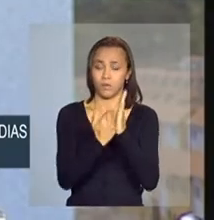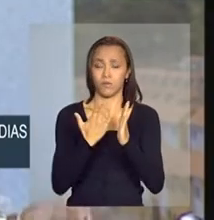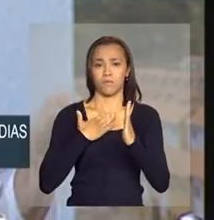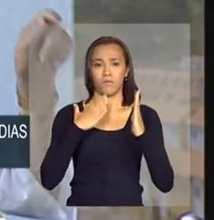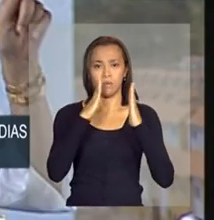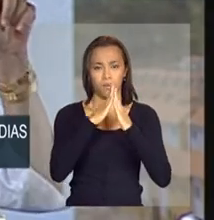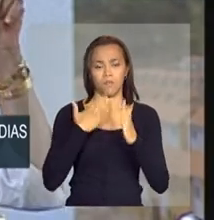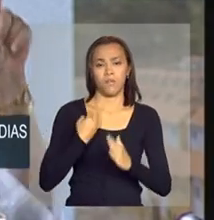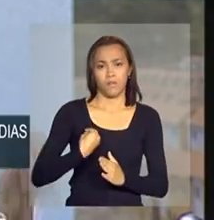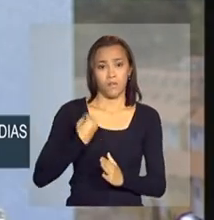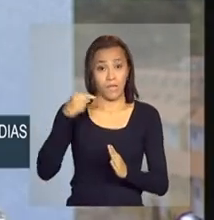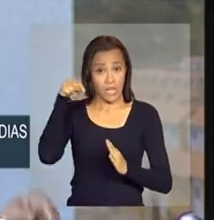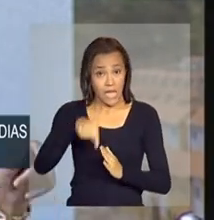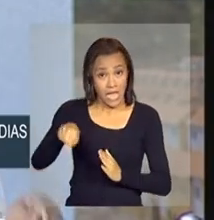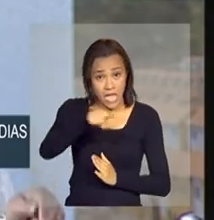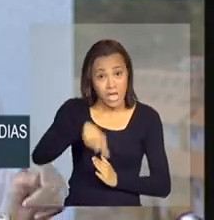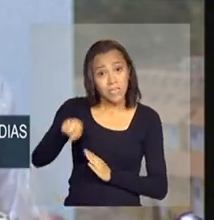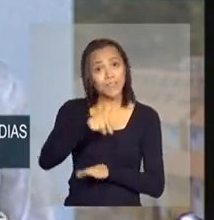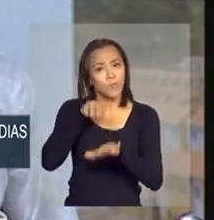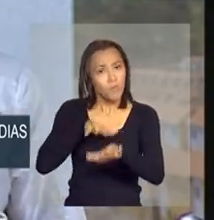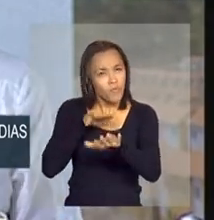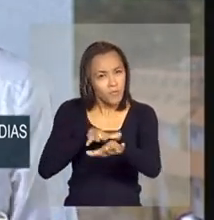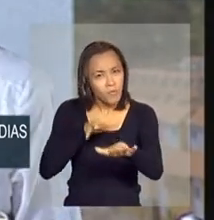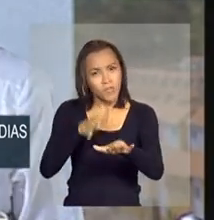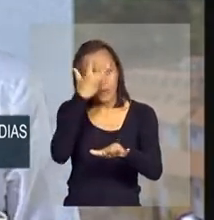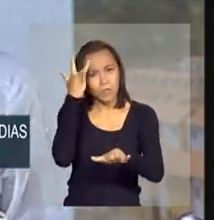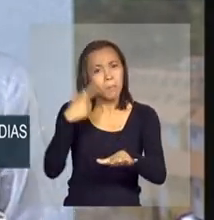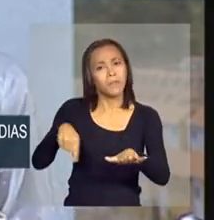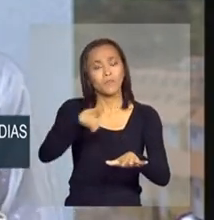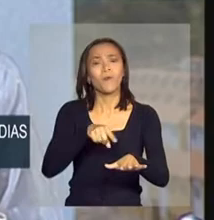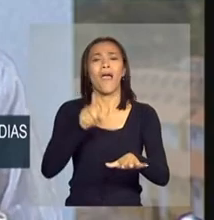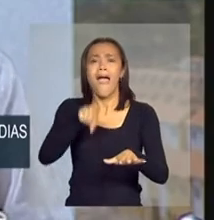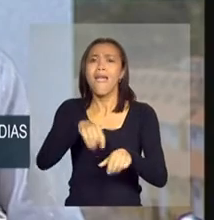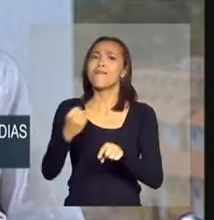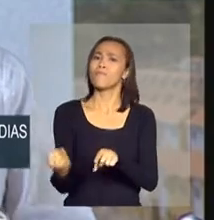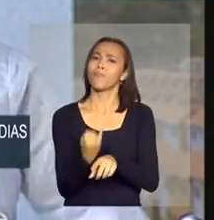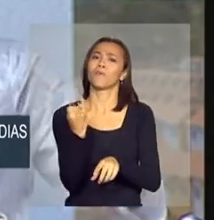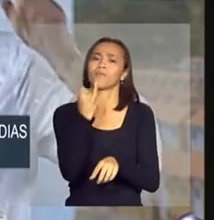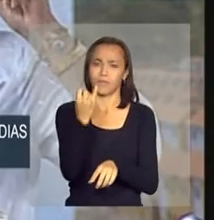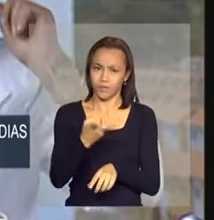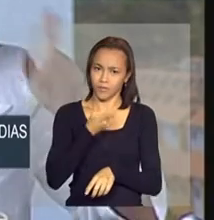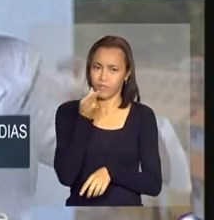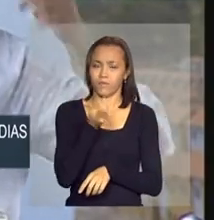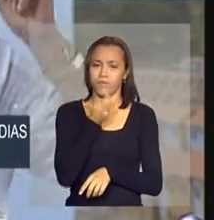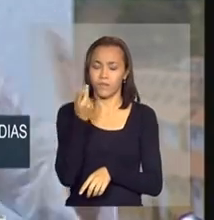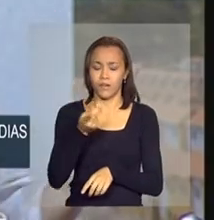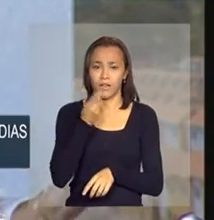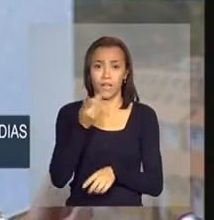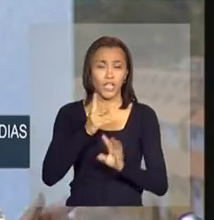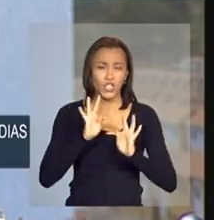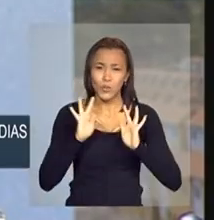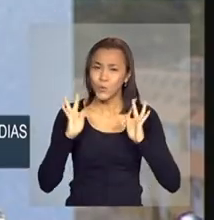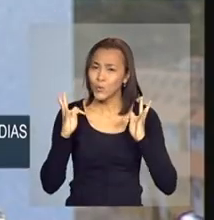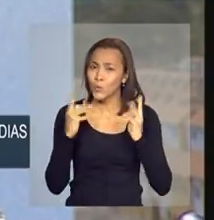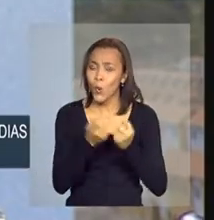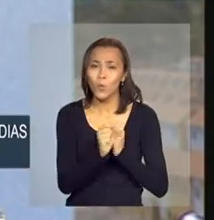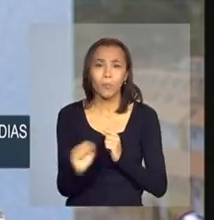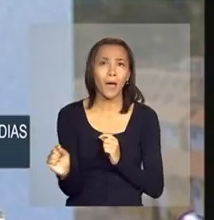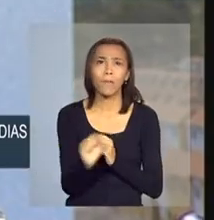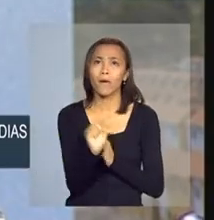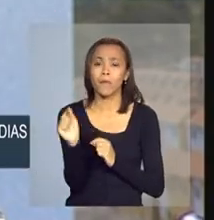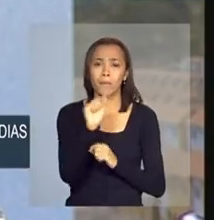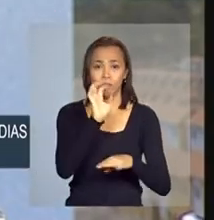Vida esses movimentos estão conosco c&a importante que se diga em todos os